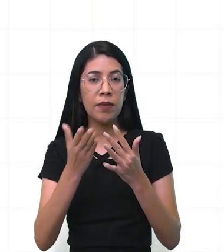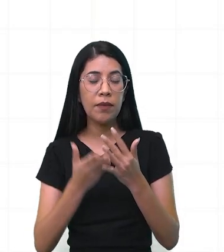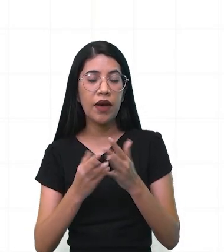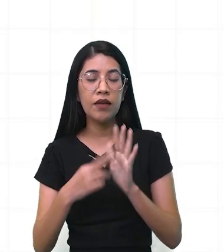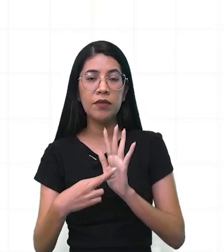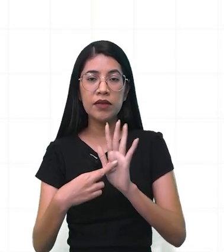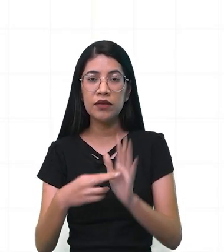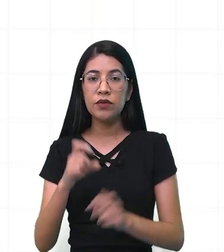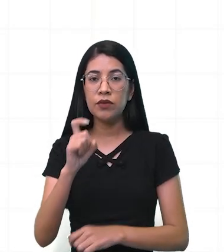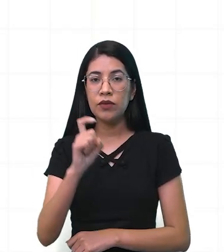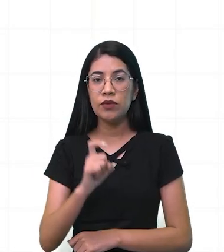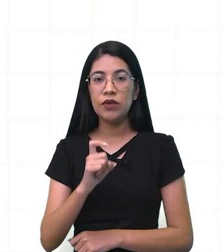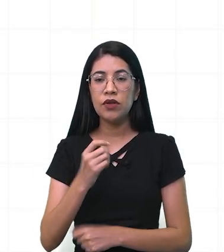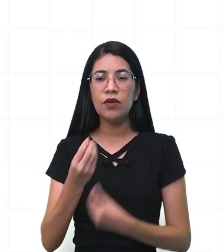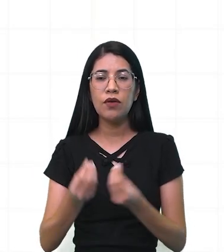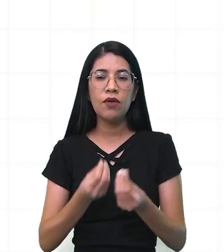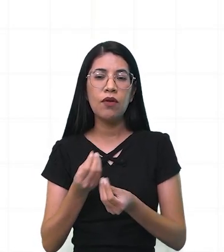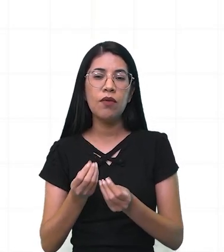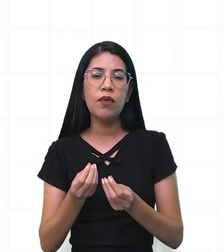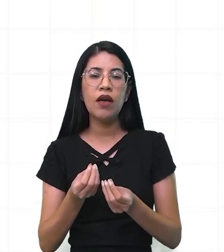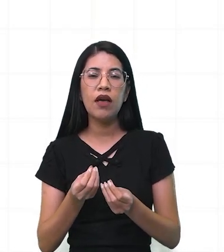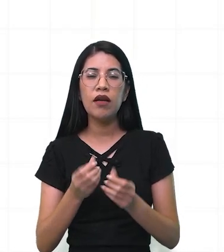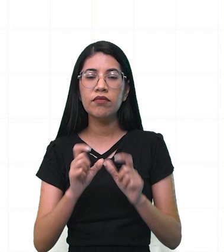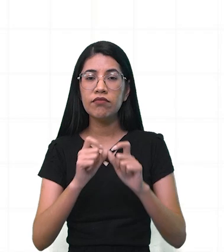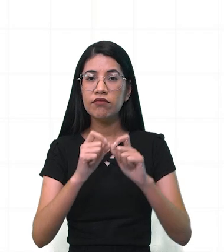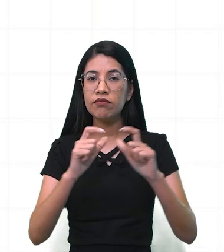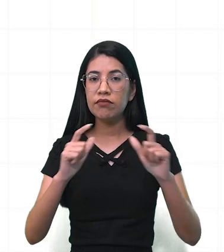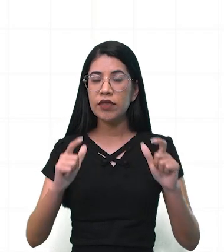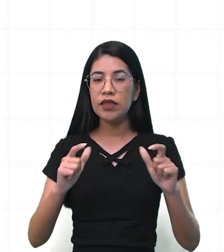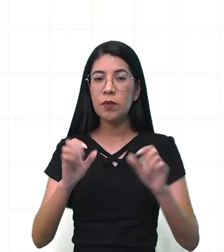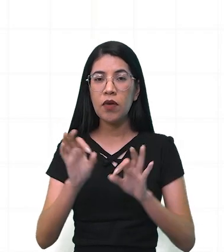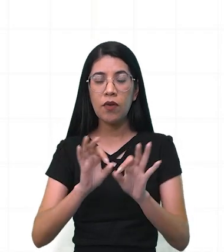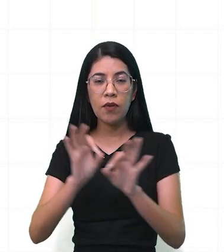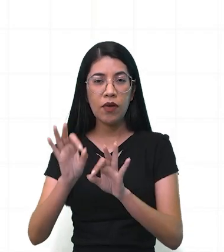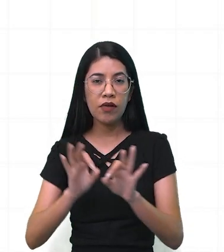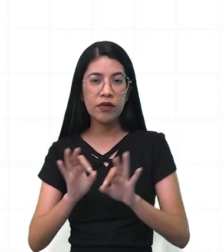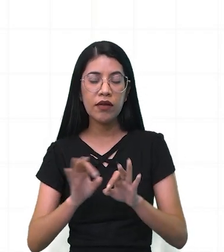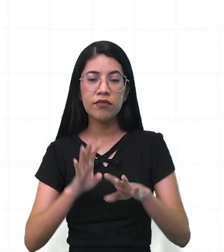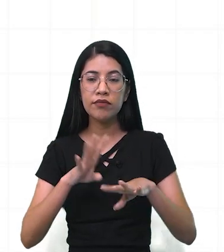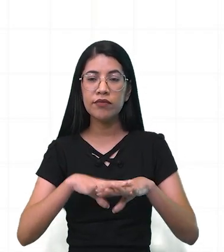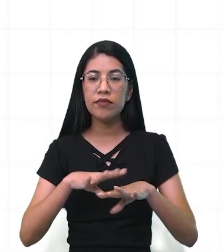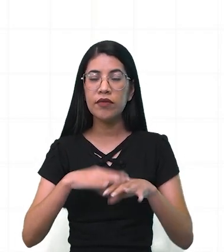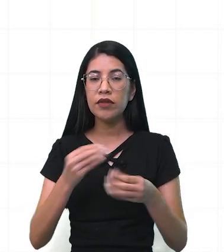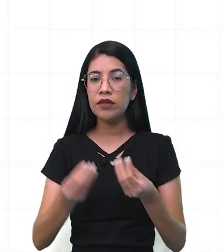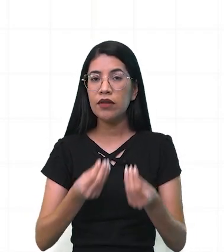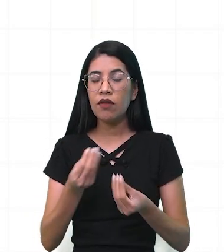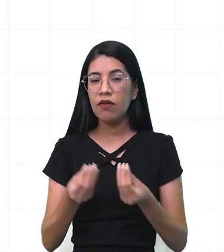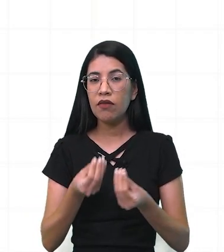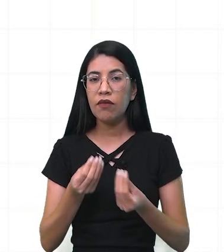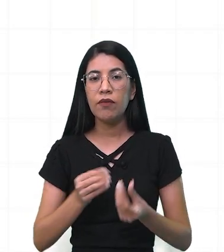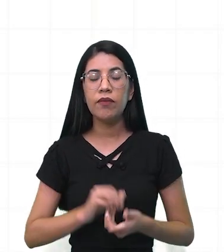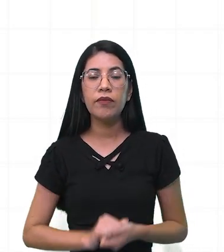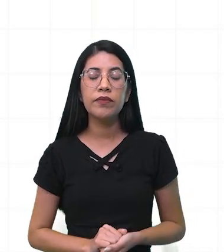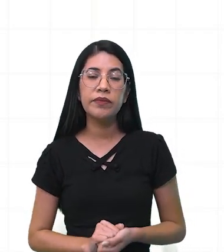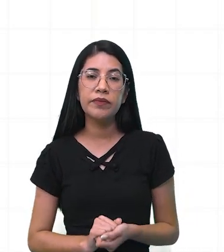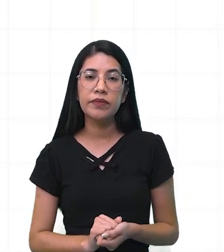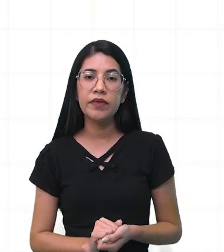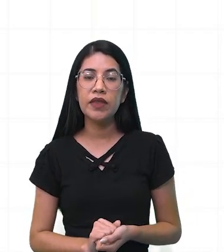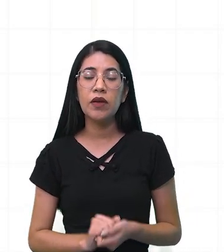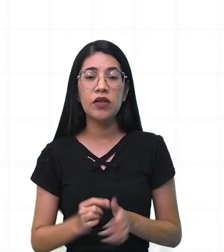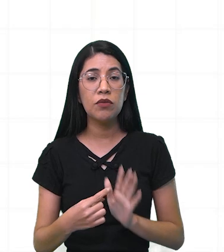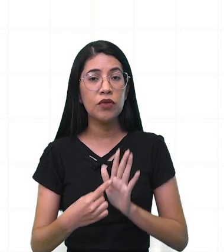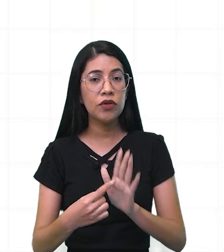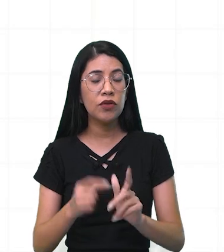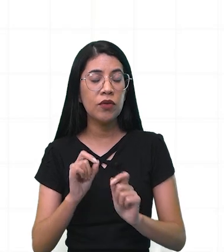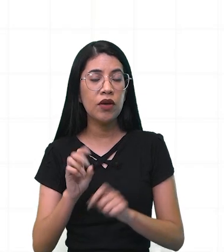X, como ficaria a expressão matemática dessa situação? Então, vamos lá. Ele já disse qual é a